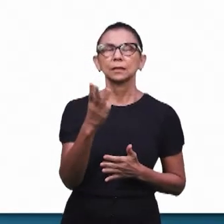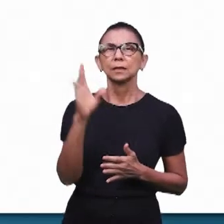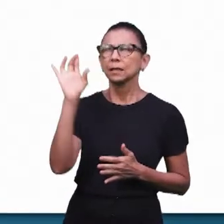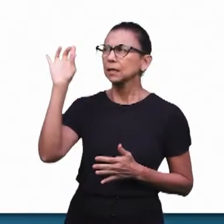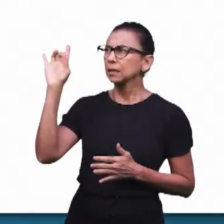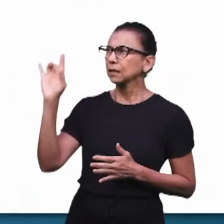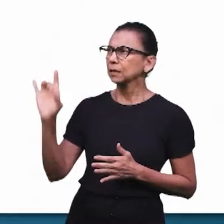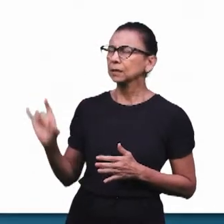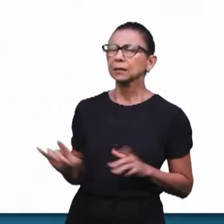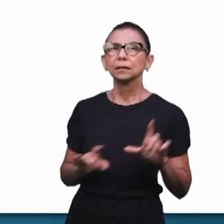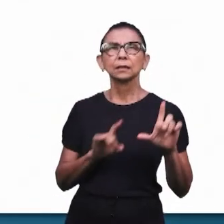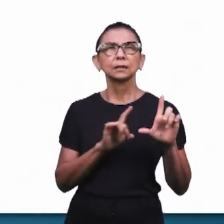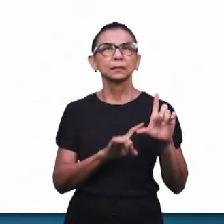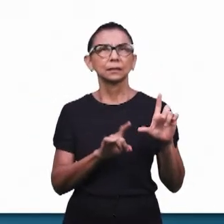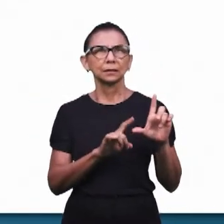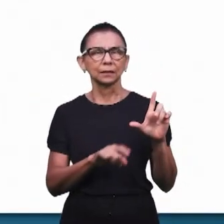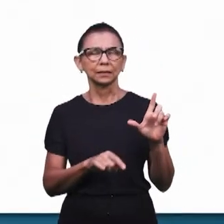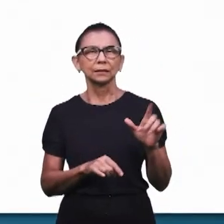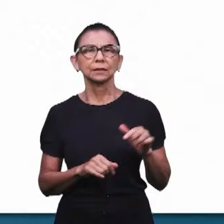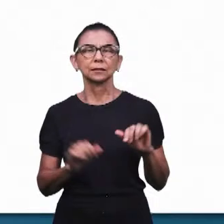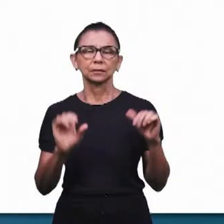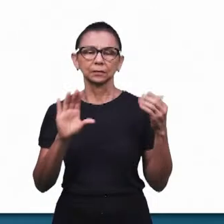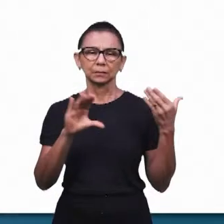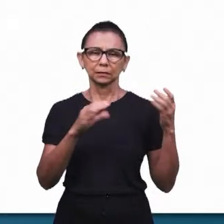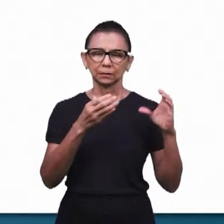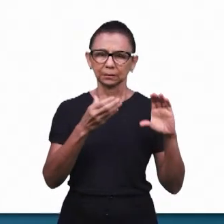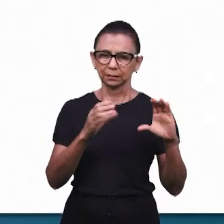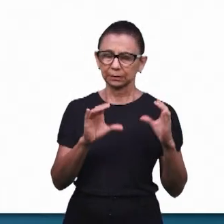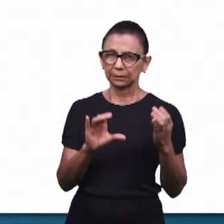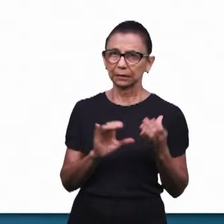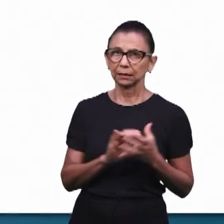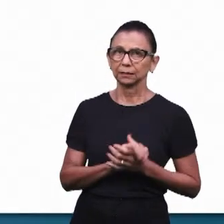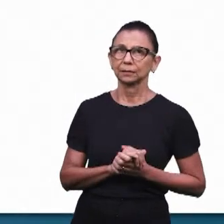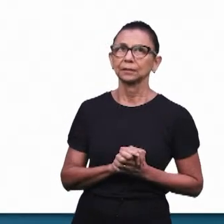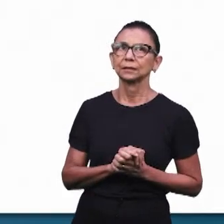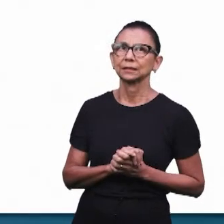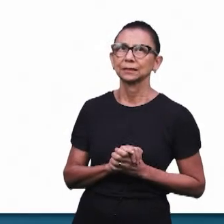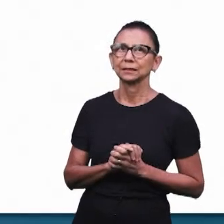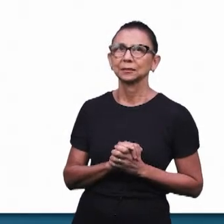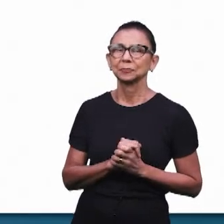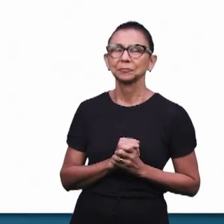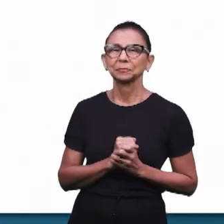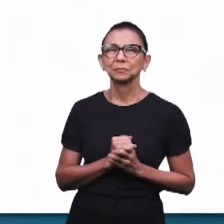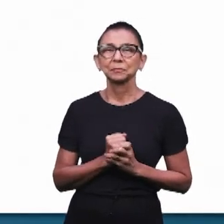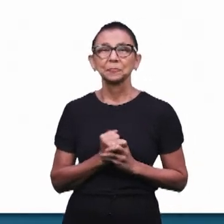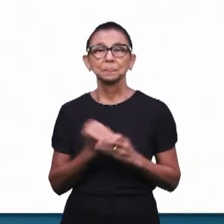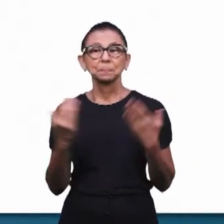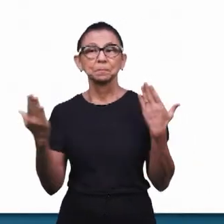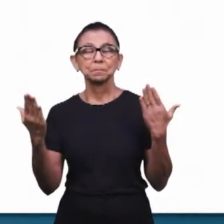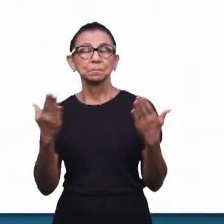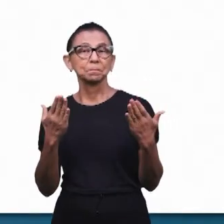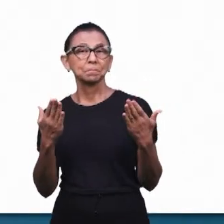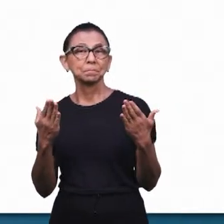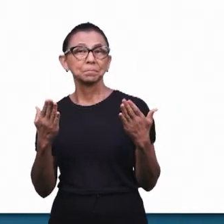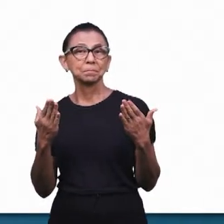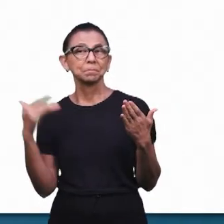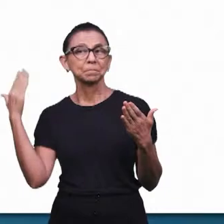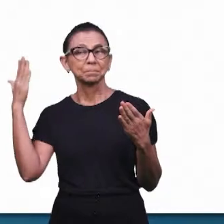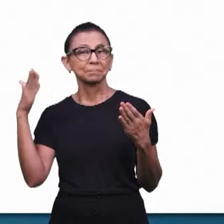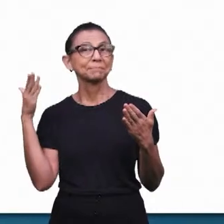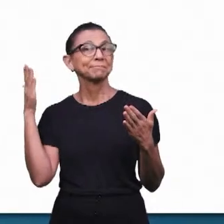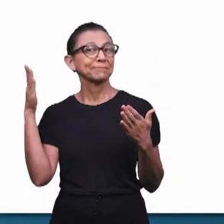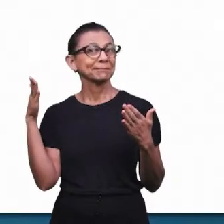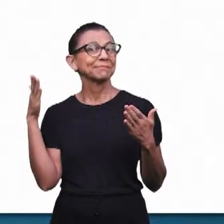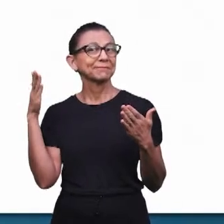letra o texto de Cantares e a maneira como o texto está identificado com aquilo que foi pregado,